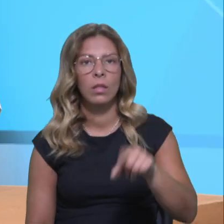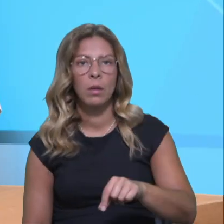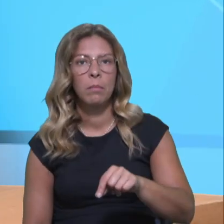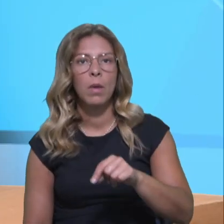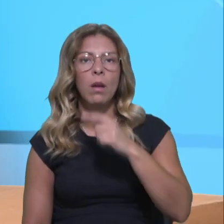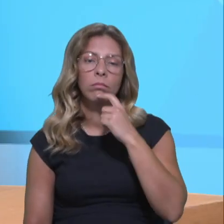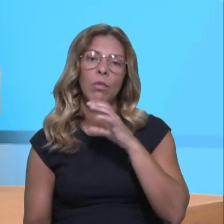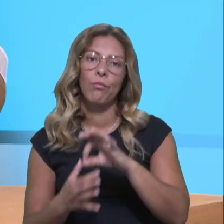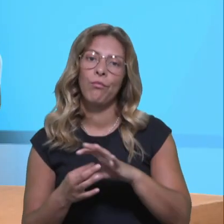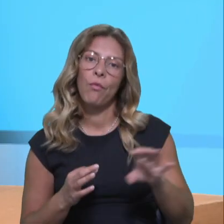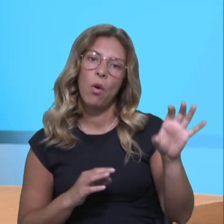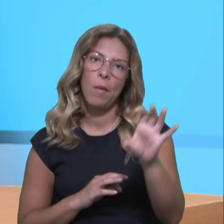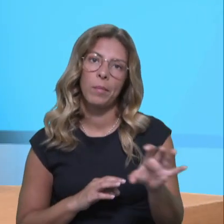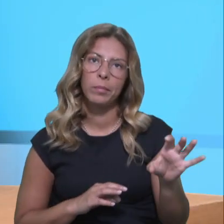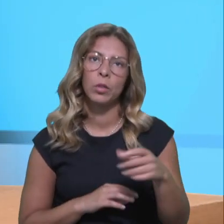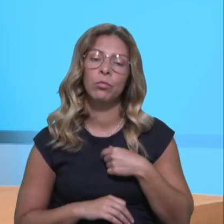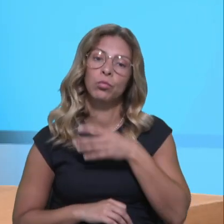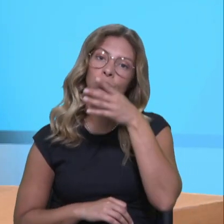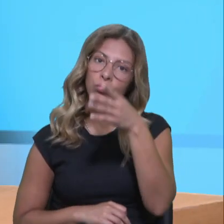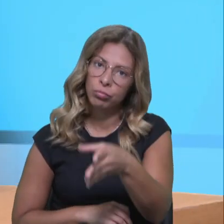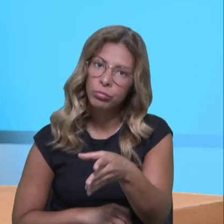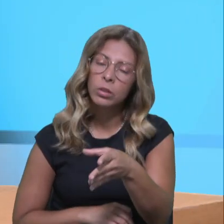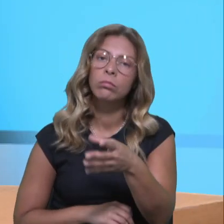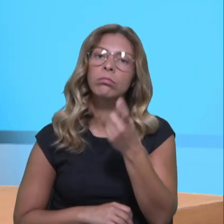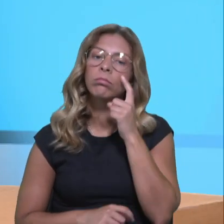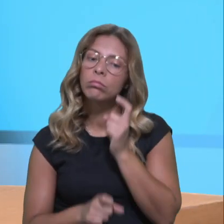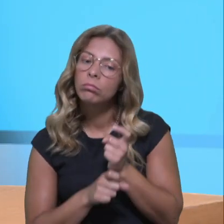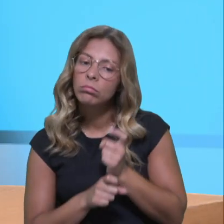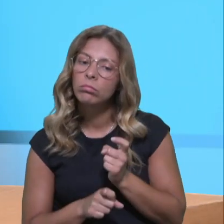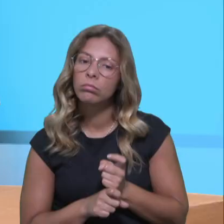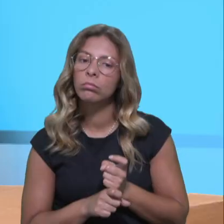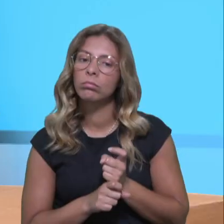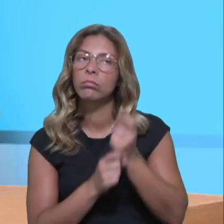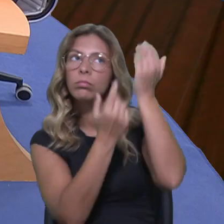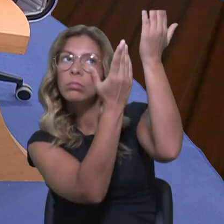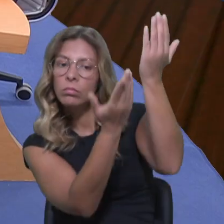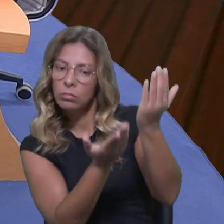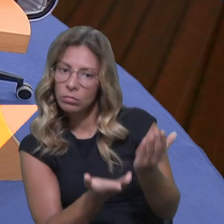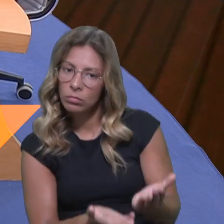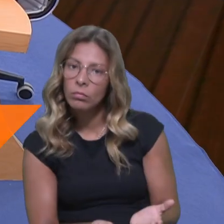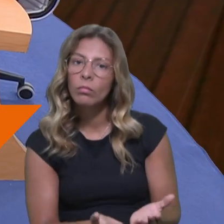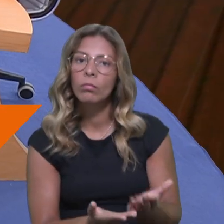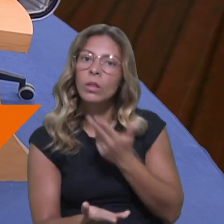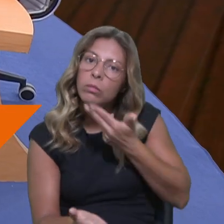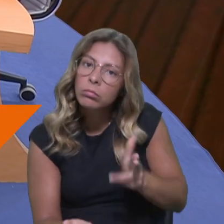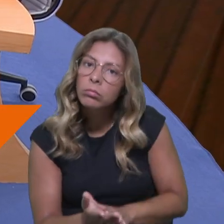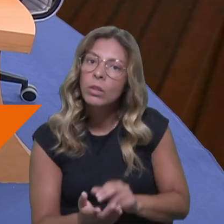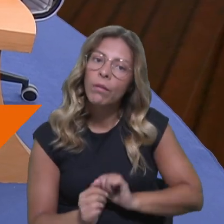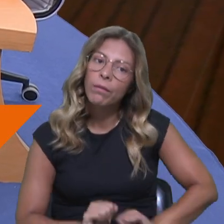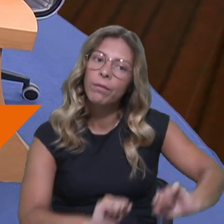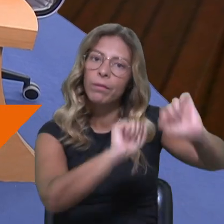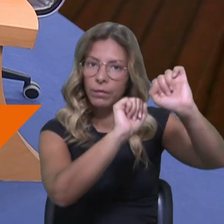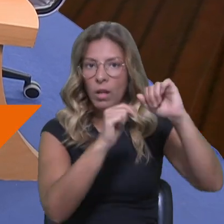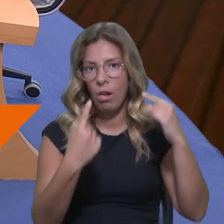clamores. Aliás, ele diz, eu vou descer para verificar se o clamor que chegou até mim corresponde inteiramente às suas obras. Portanto, é um